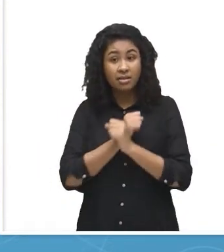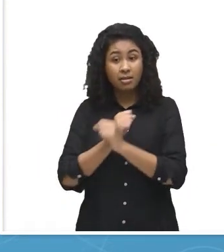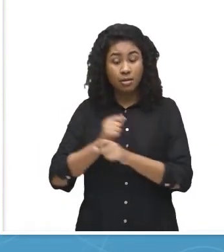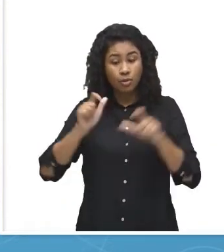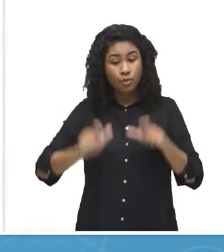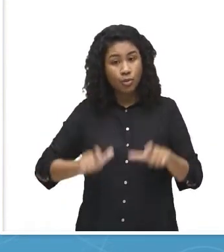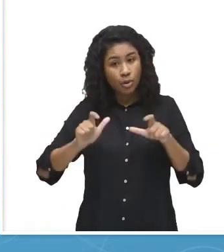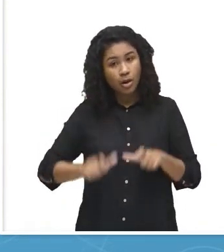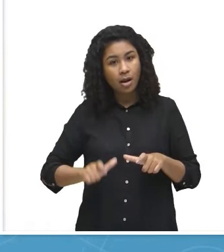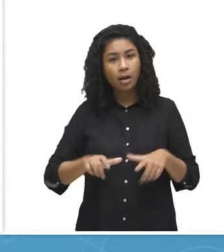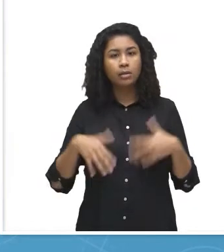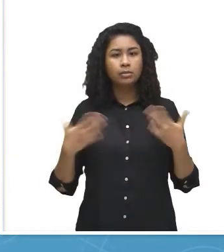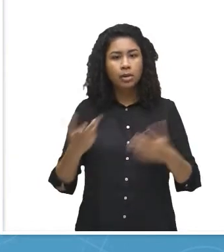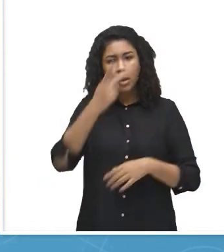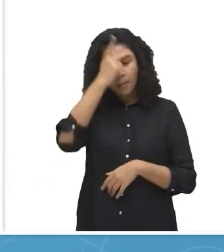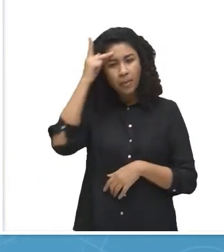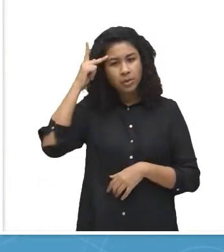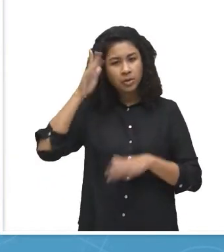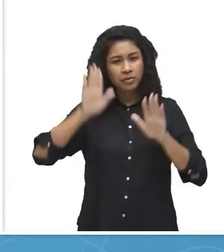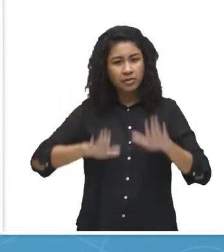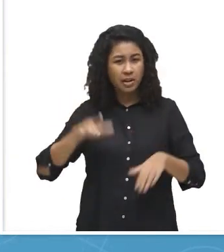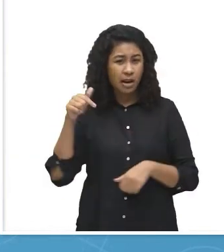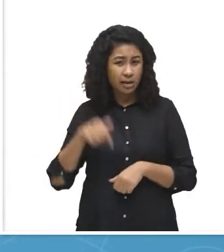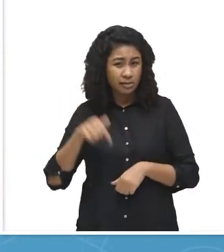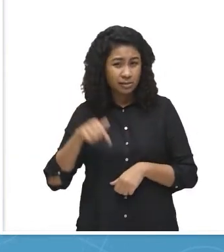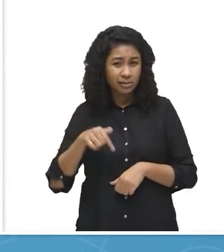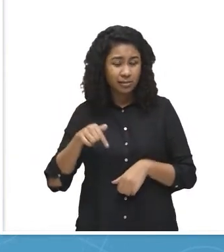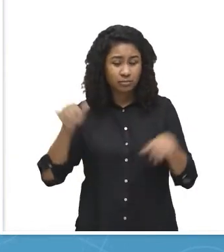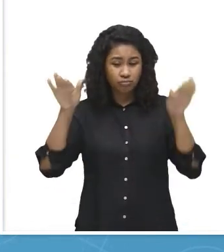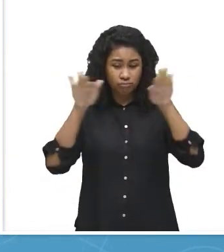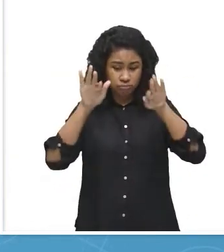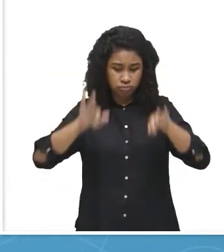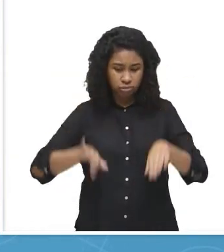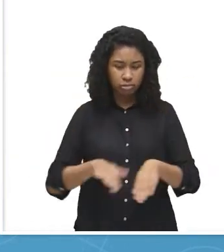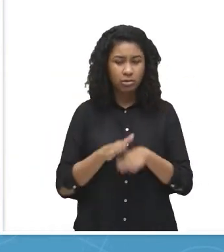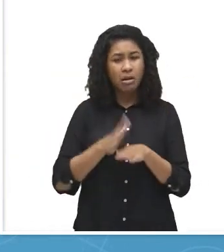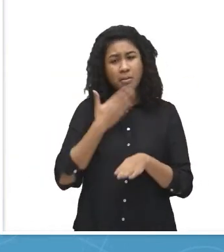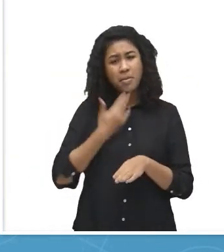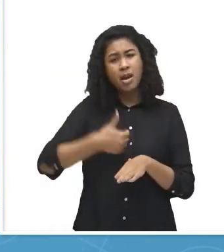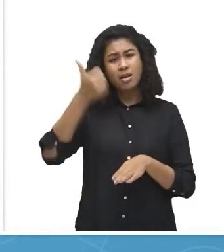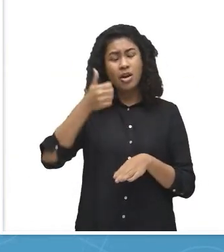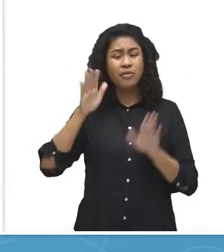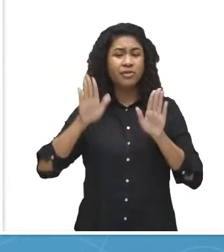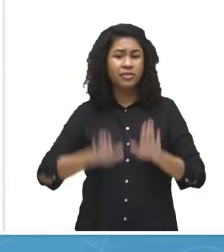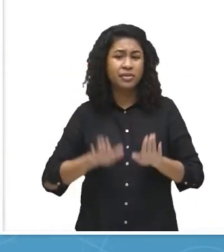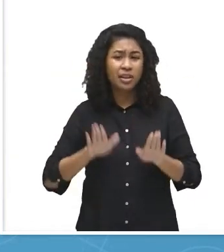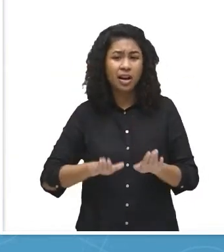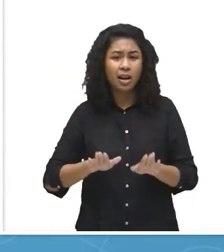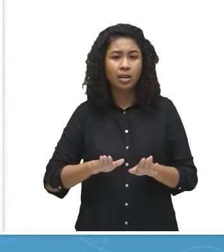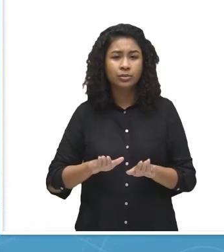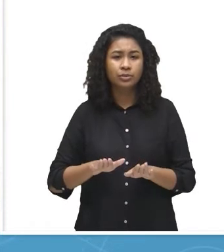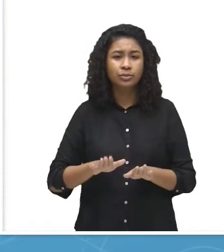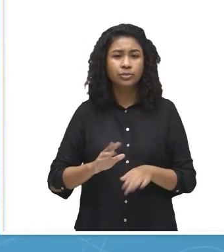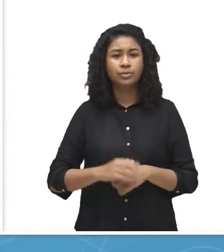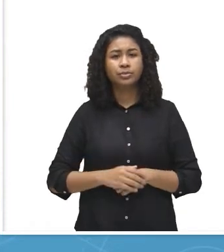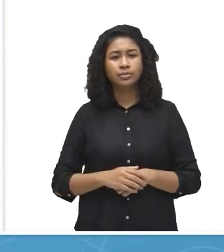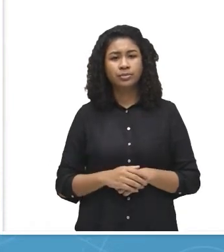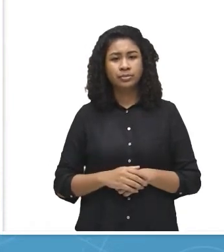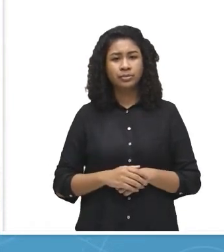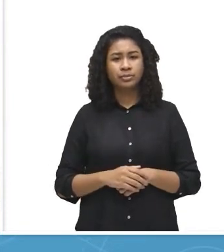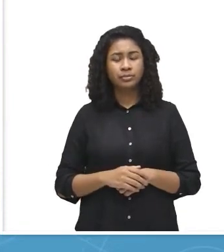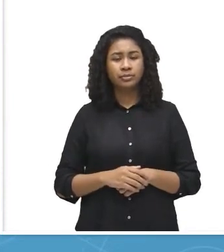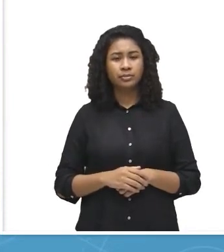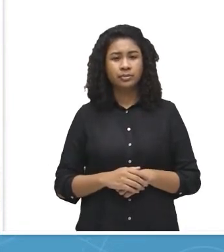para quem estava entrincheirado, defendendo seu território, era muito mais fácil manter posição do que um exército inimigo vir tentar invadir